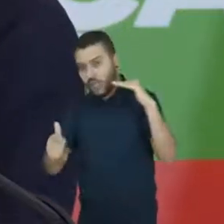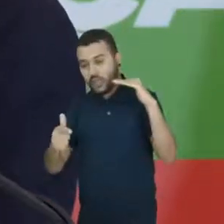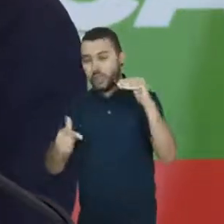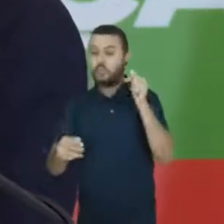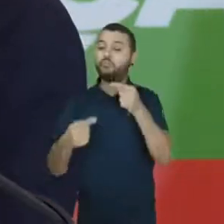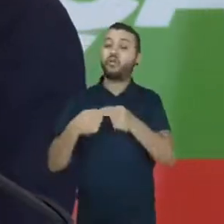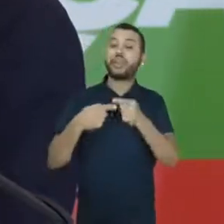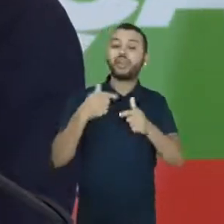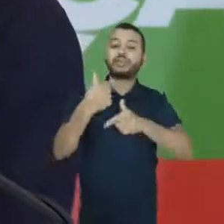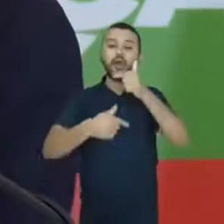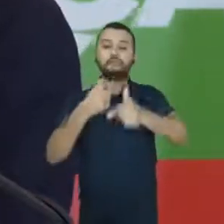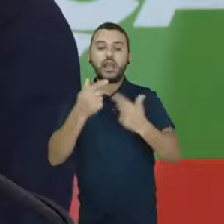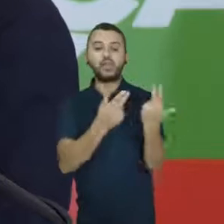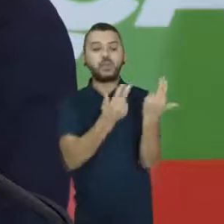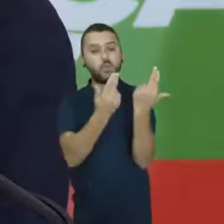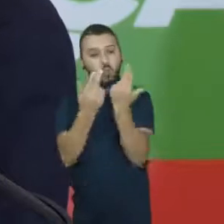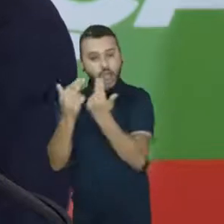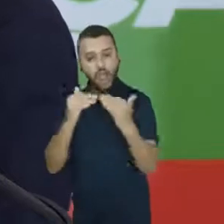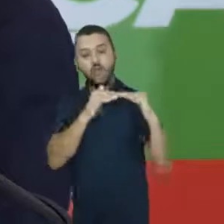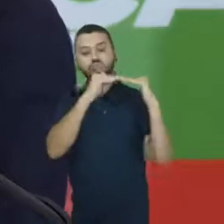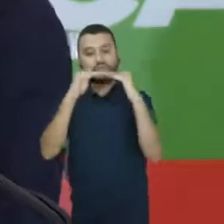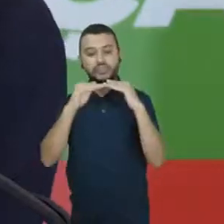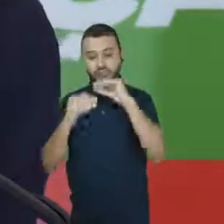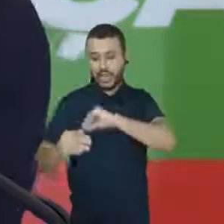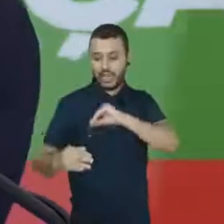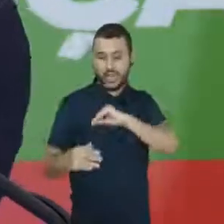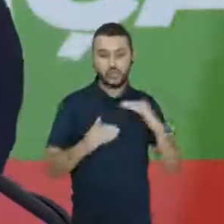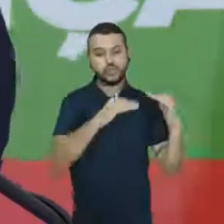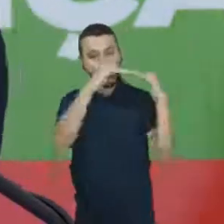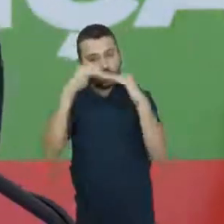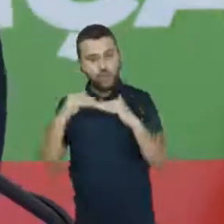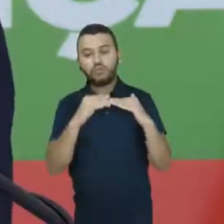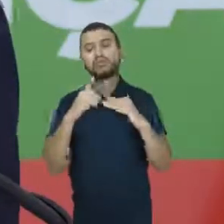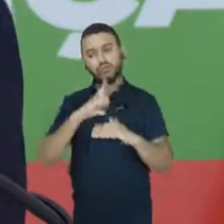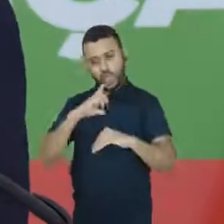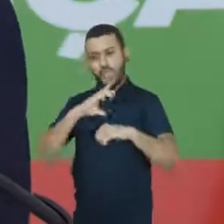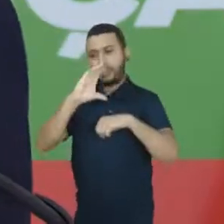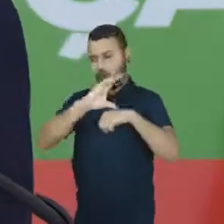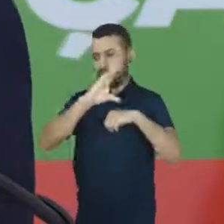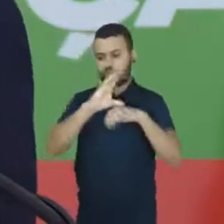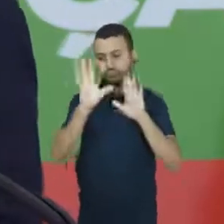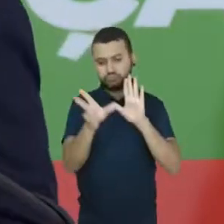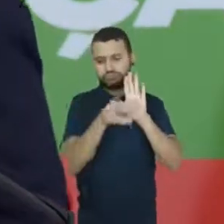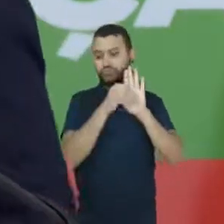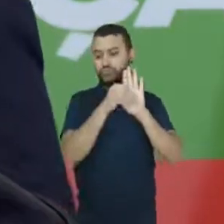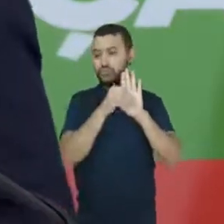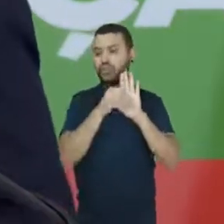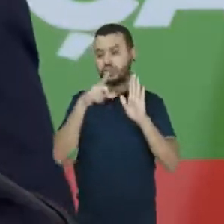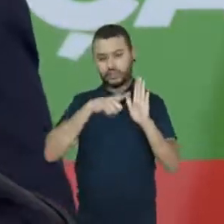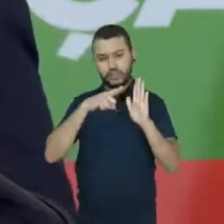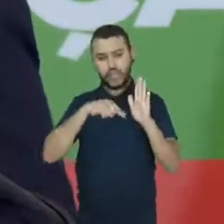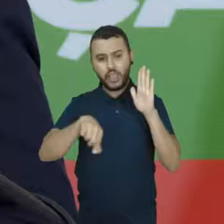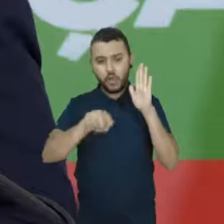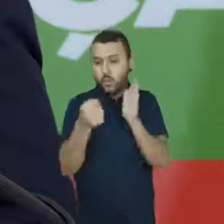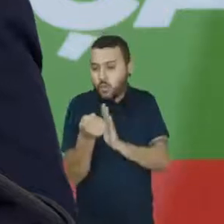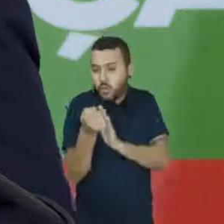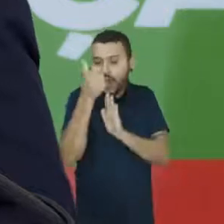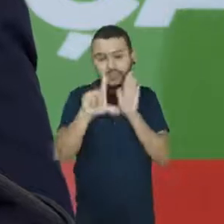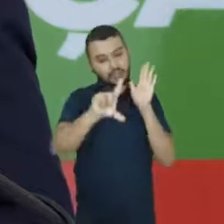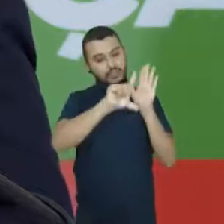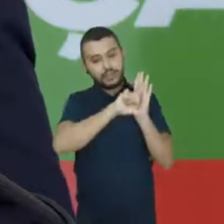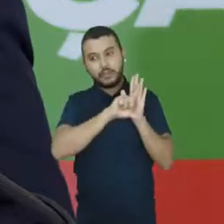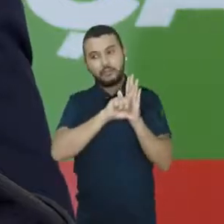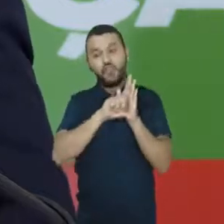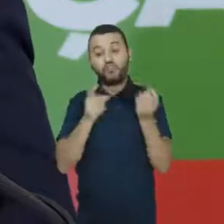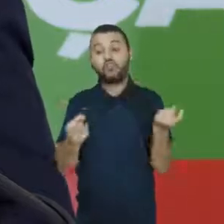igual, está na Constituição, já foi quase que regulamentado, mas voltou para a Câmara. Você pode ficar certo que nós